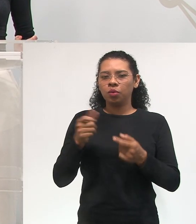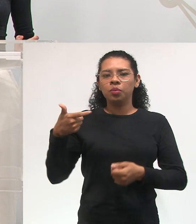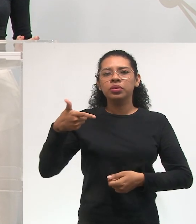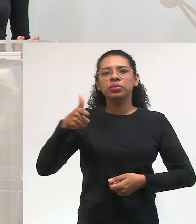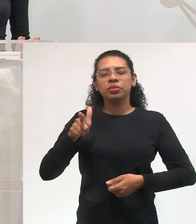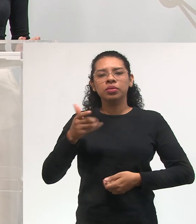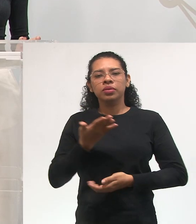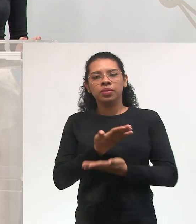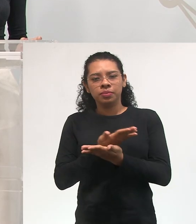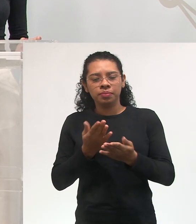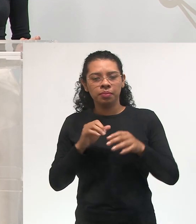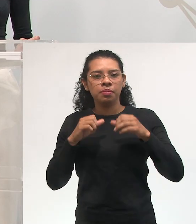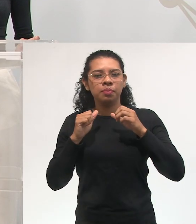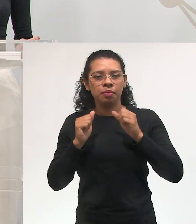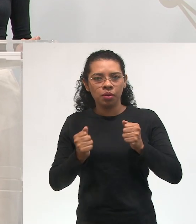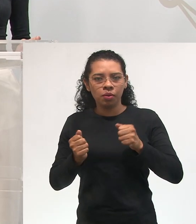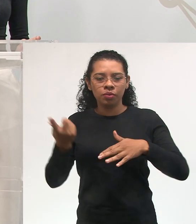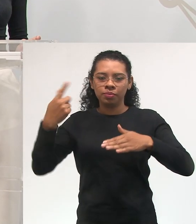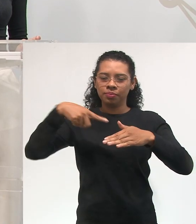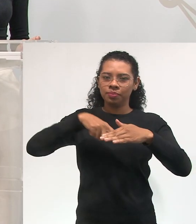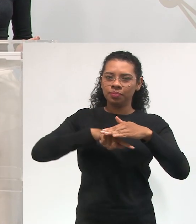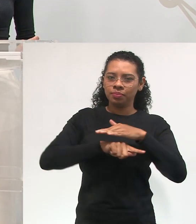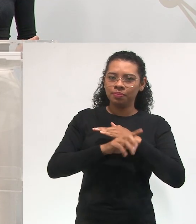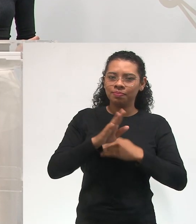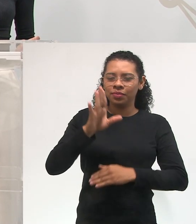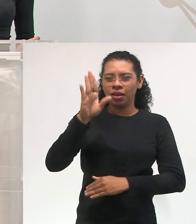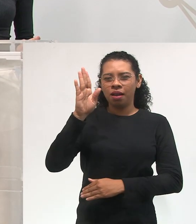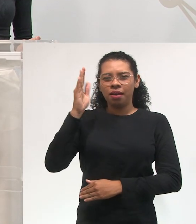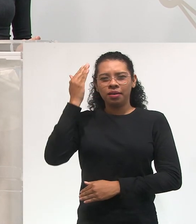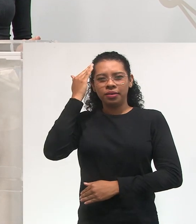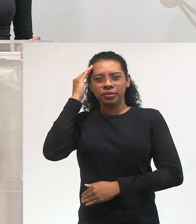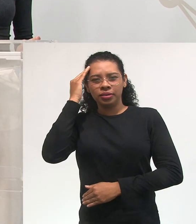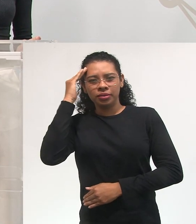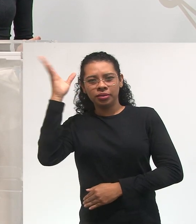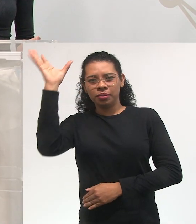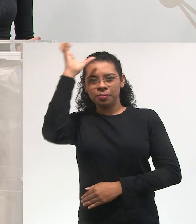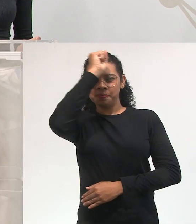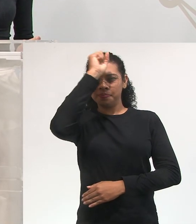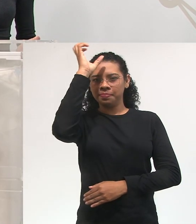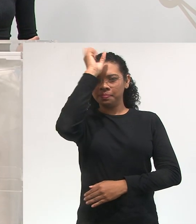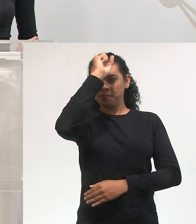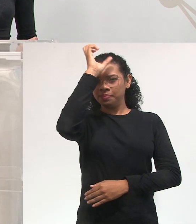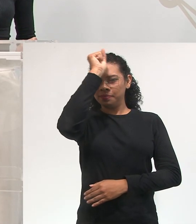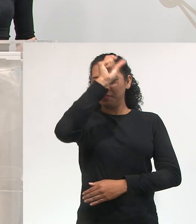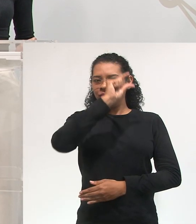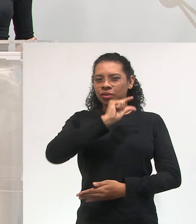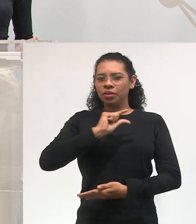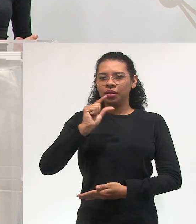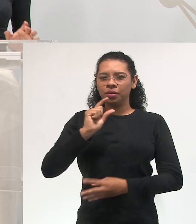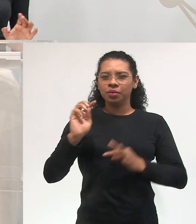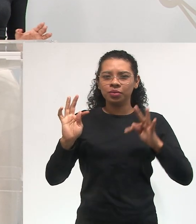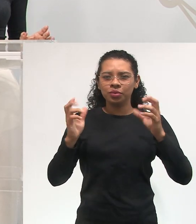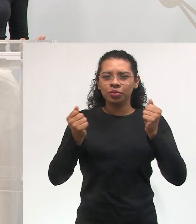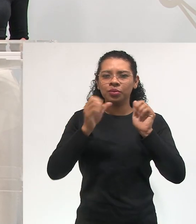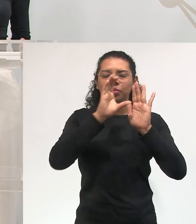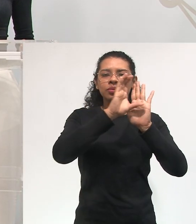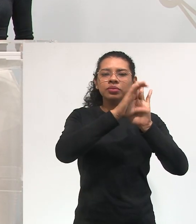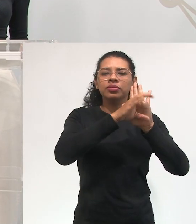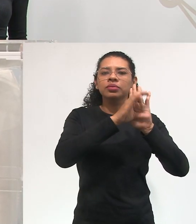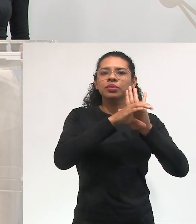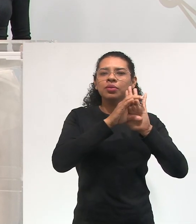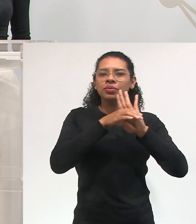demais, vocês poderão aprofundar os conhecimentos, né? Aprender mais um pouco desses